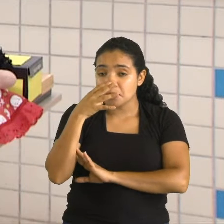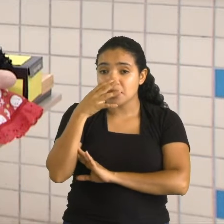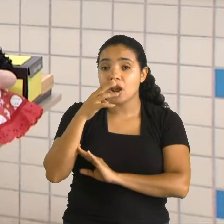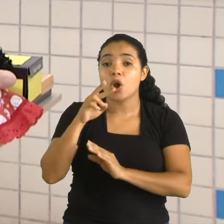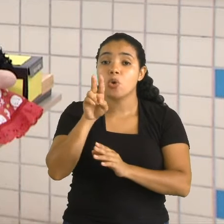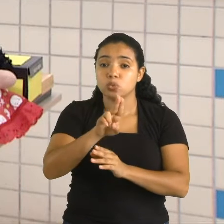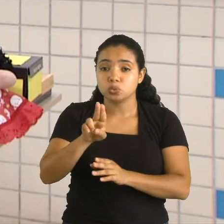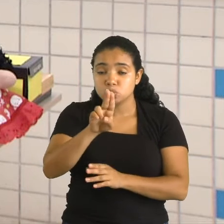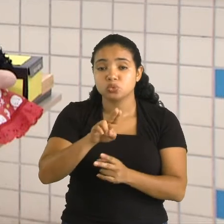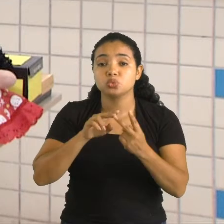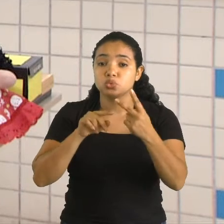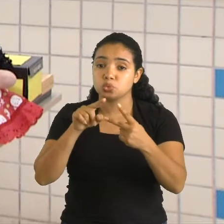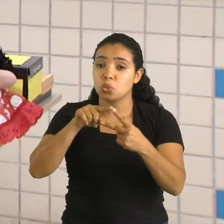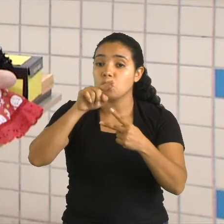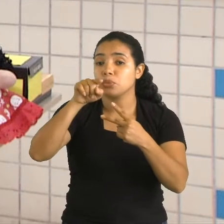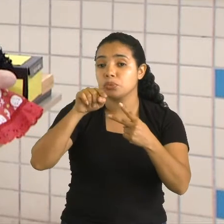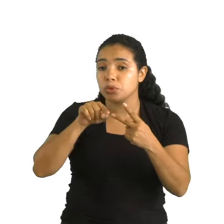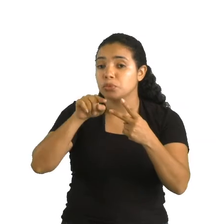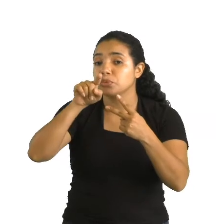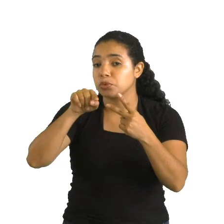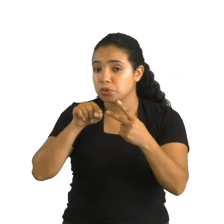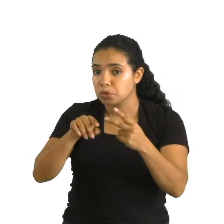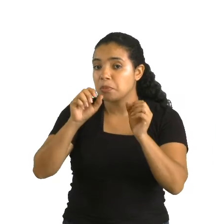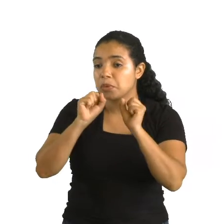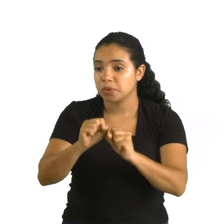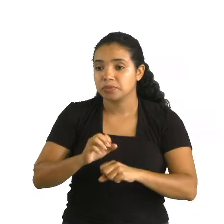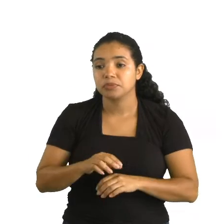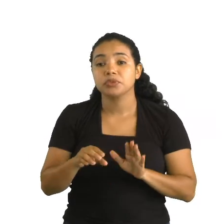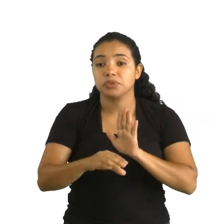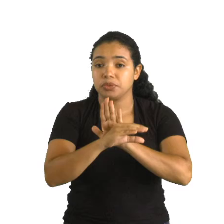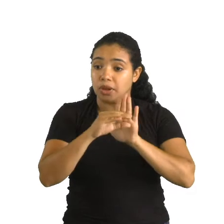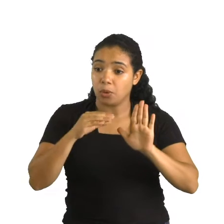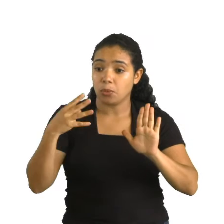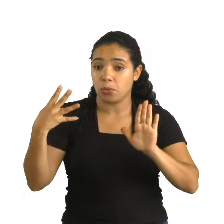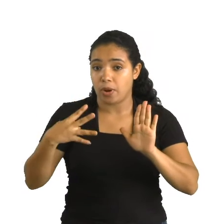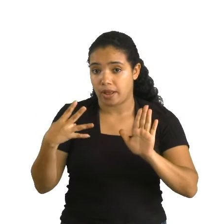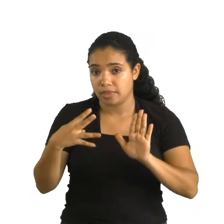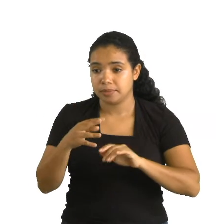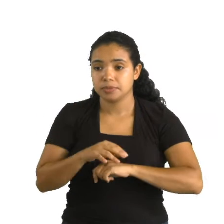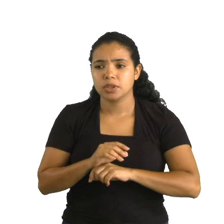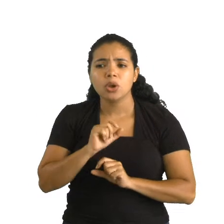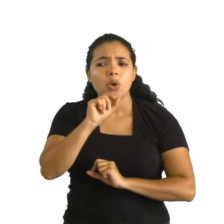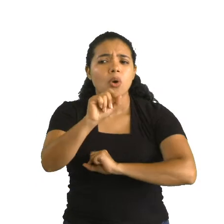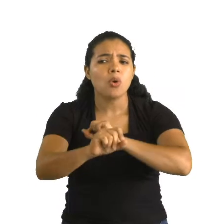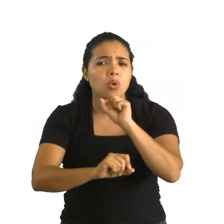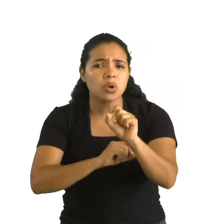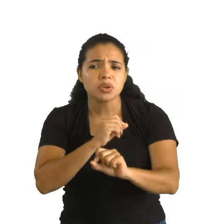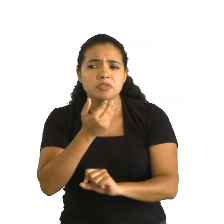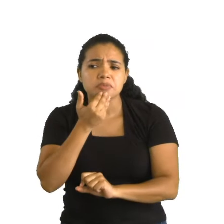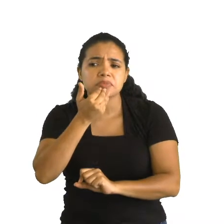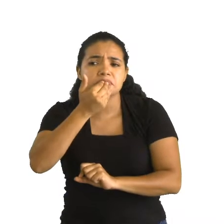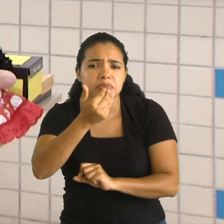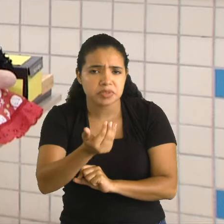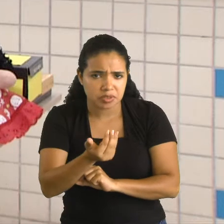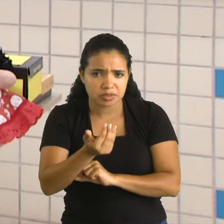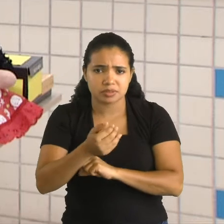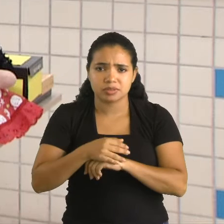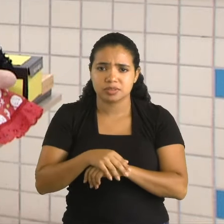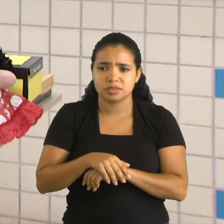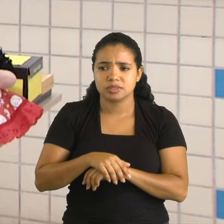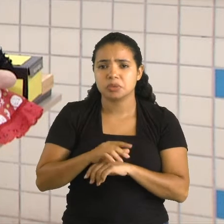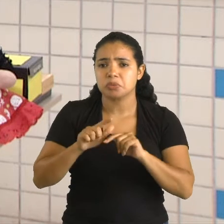os dois sinais. Vamos à outra frase. E o que é que você ia encomendar?